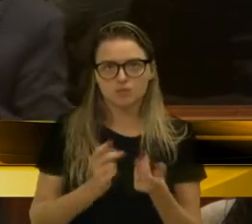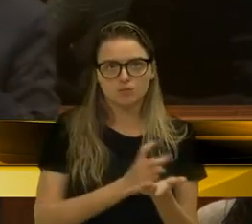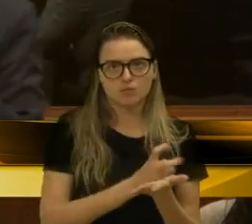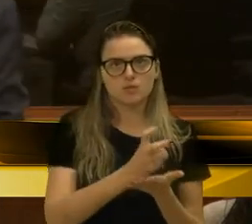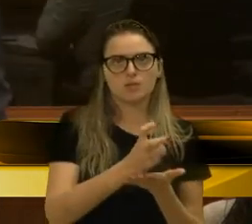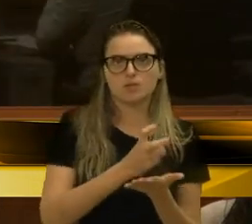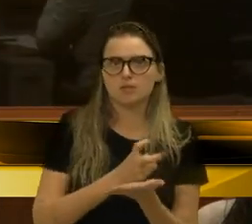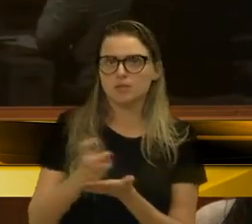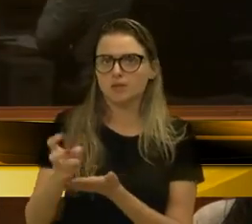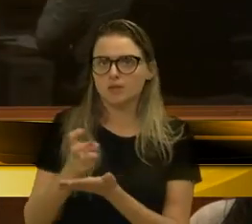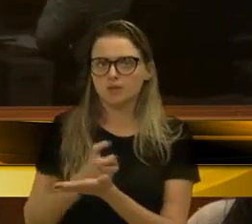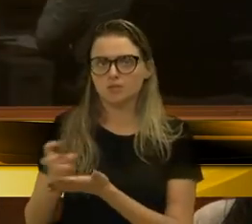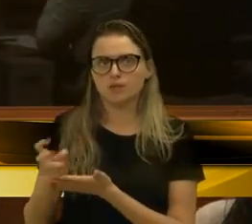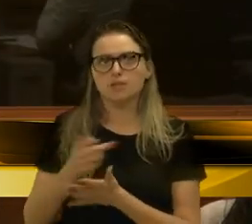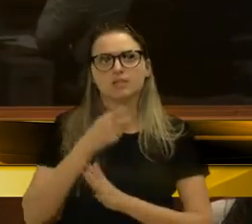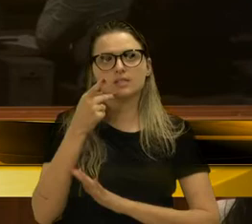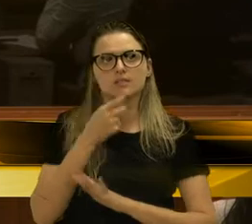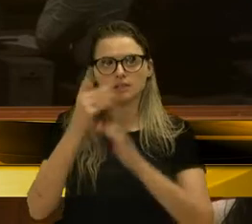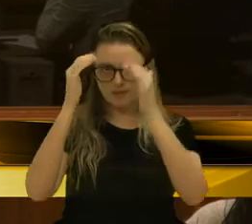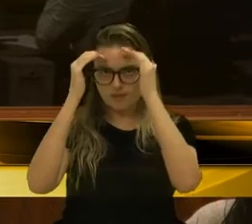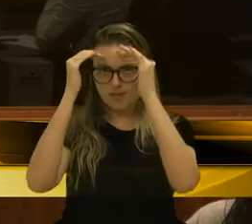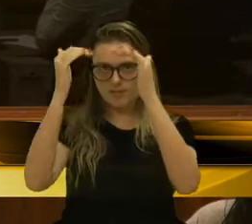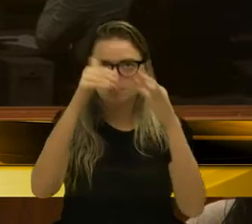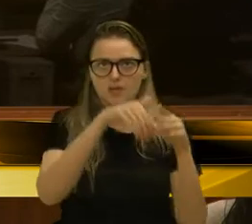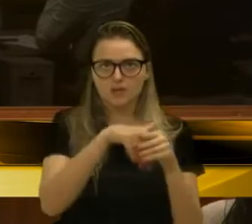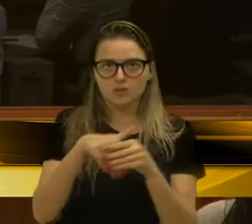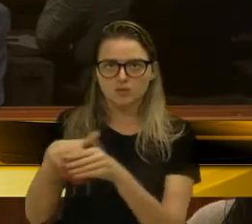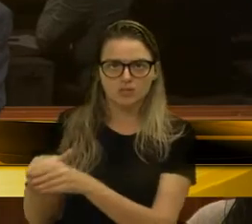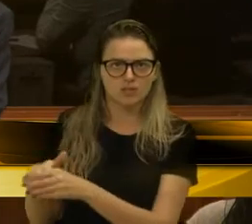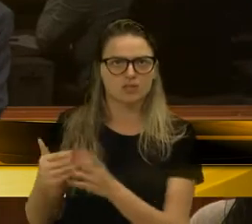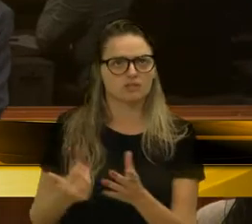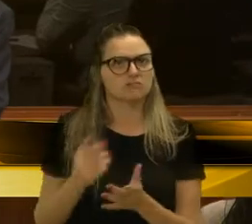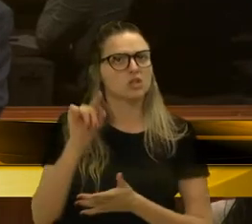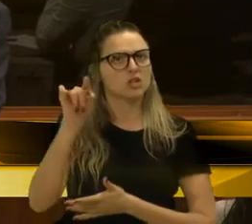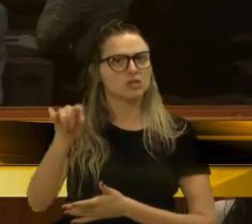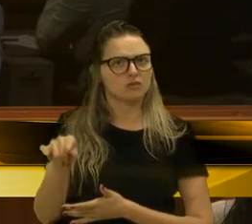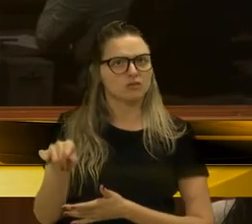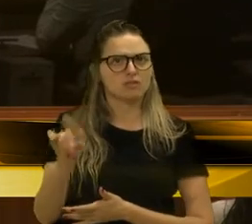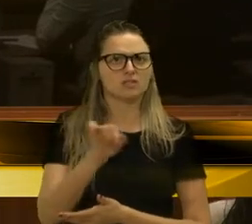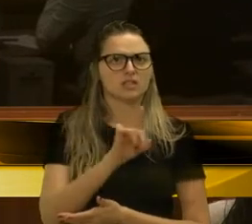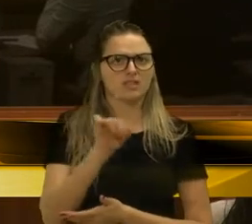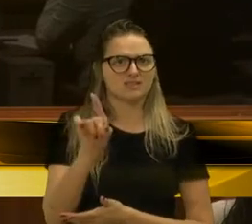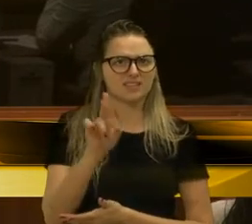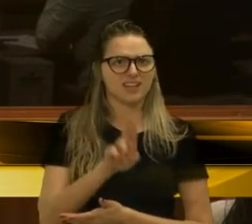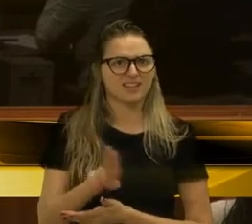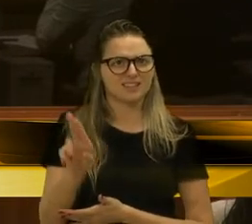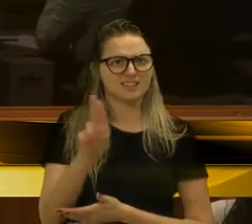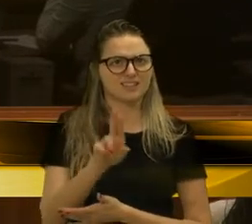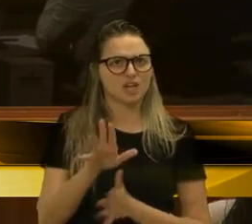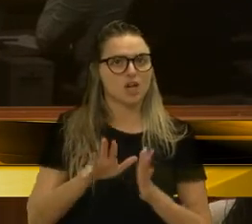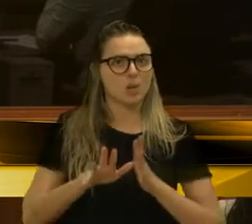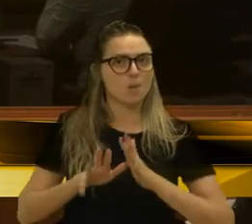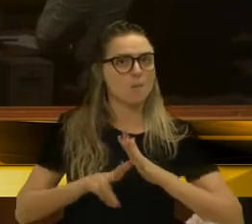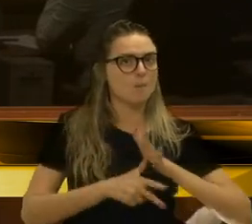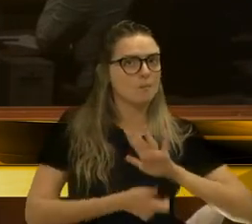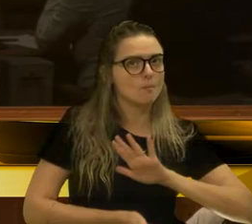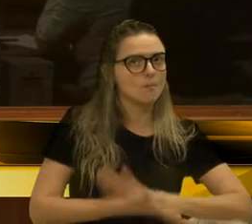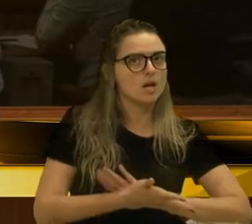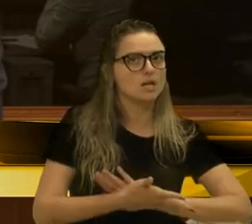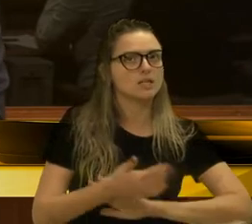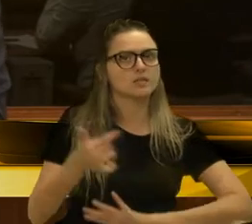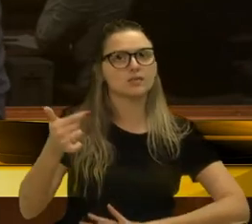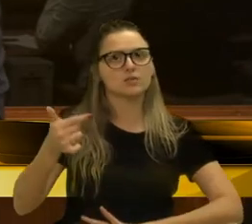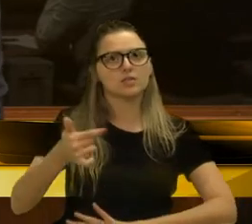casa, se dizia de respeito às urnas. Vossa Excelência não estaria usurpando da vice-chefia